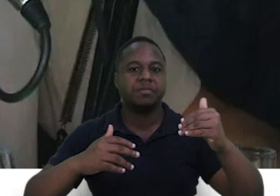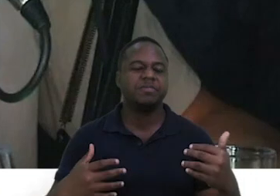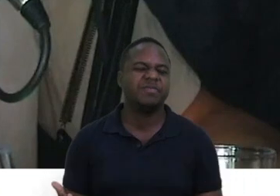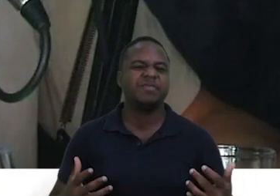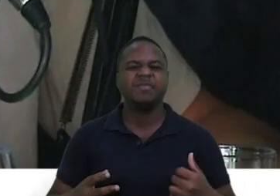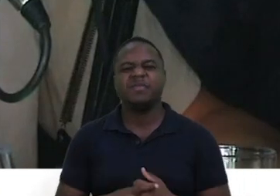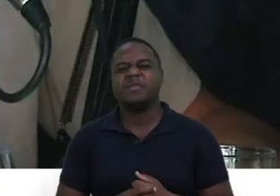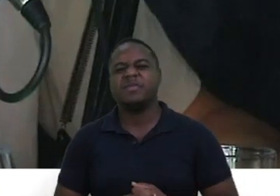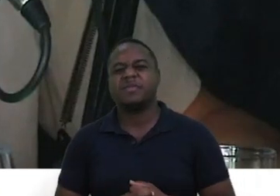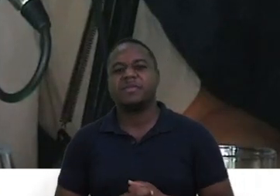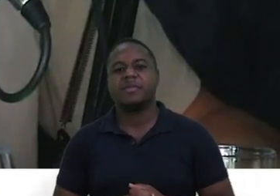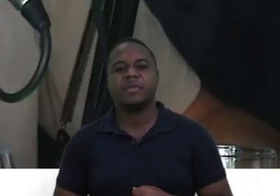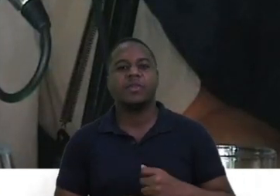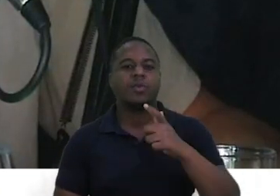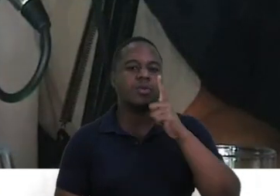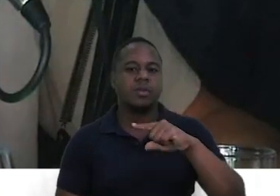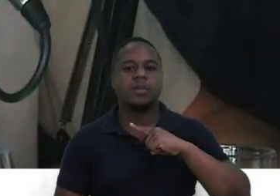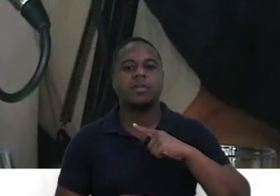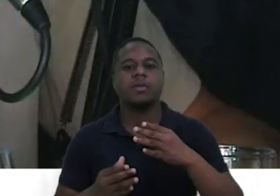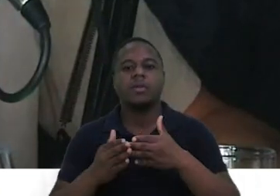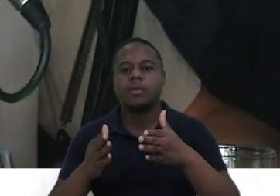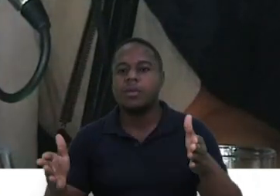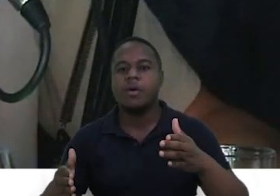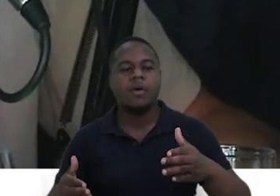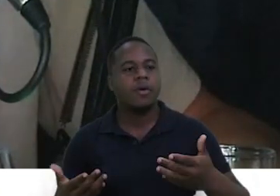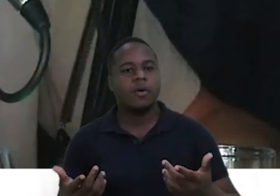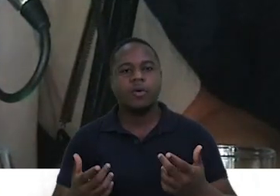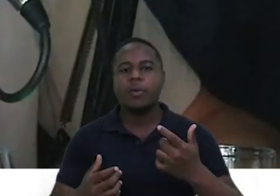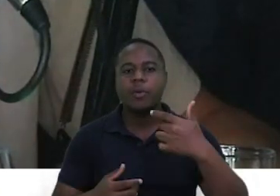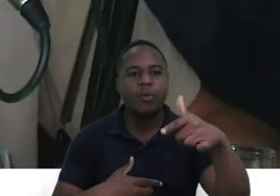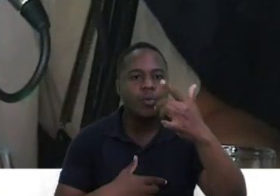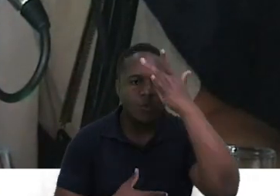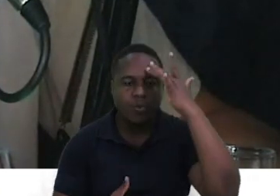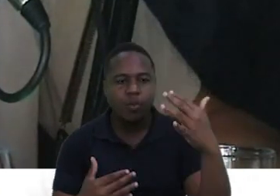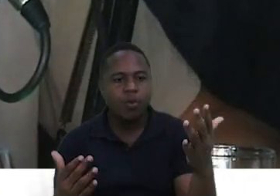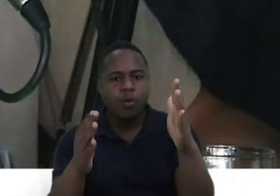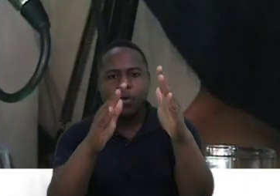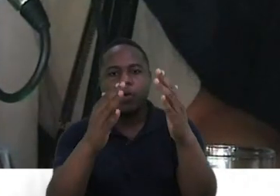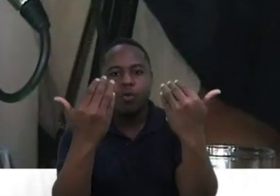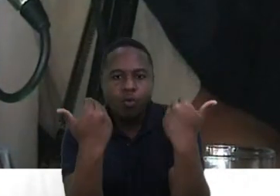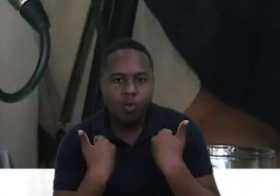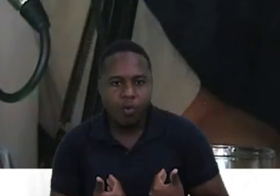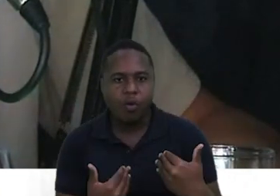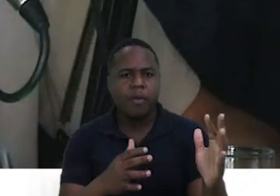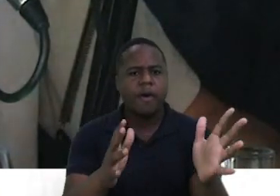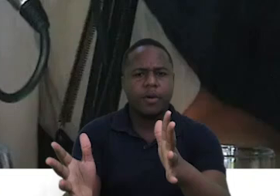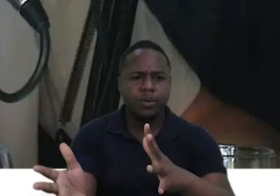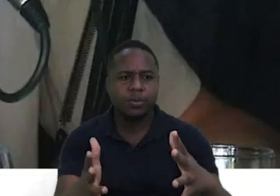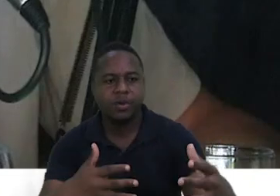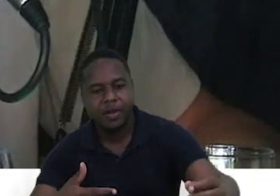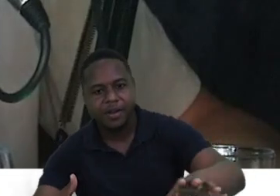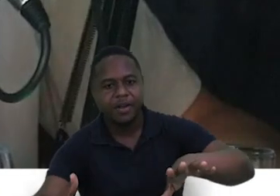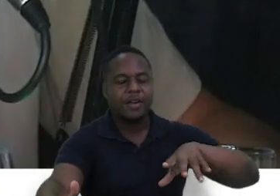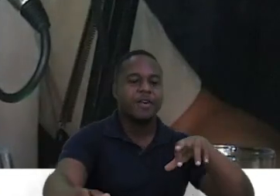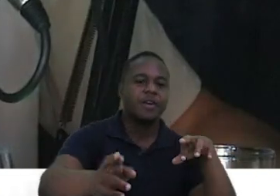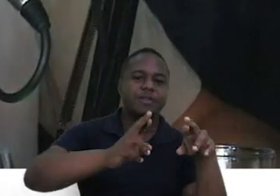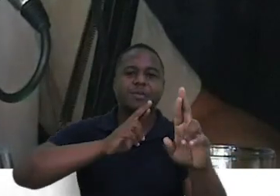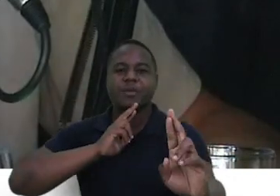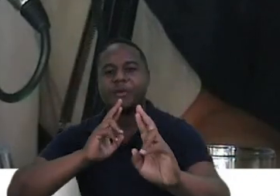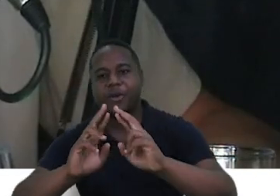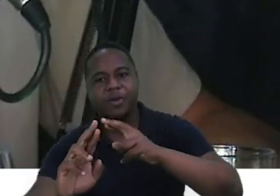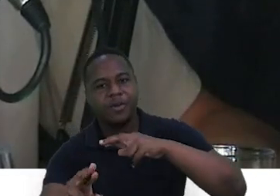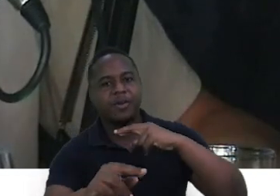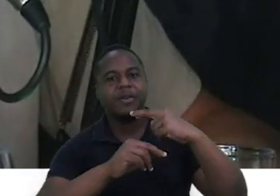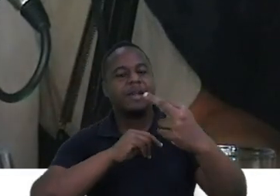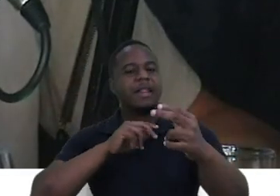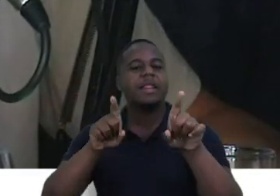Então, de ter essa abertura mesmo, receber o movimento que vem do outro, e eu ouvi, e aí como eu respondo, ele ouve também, e